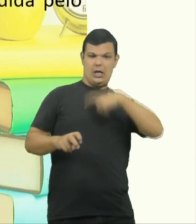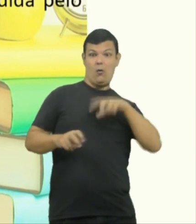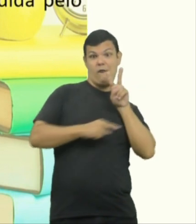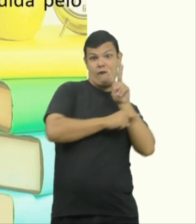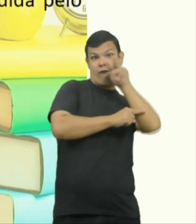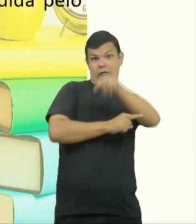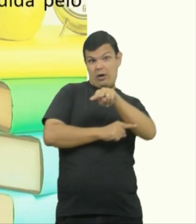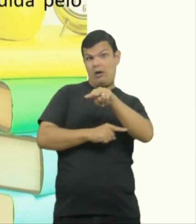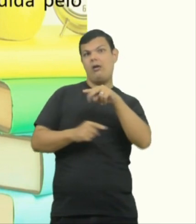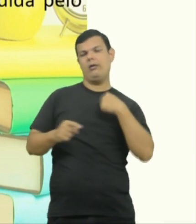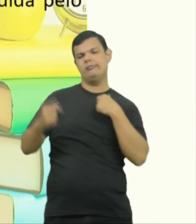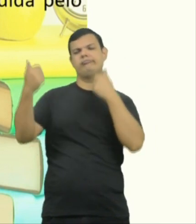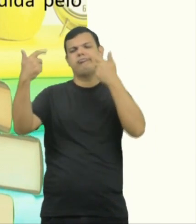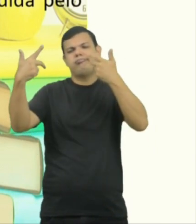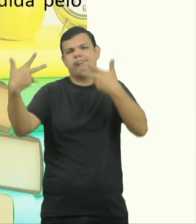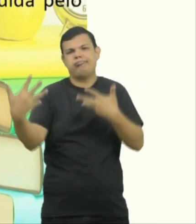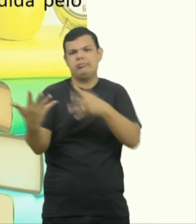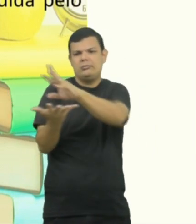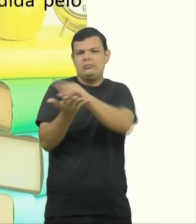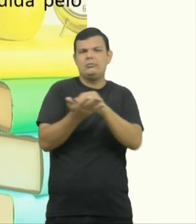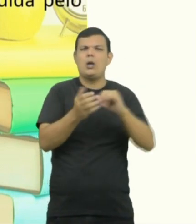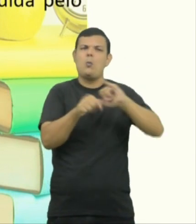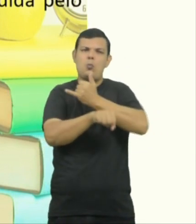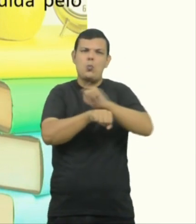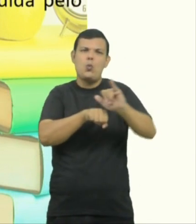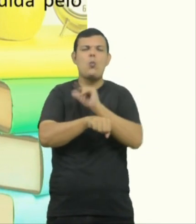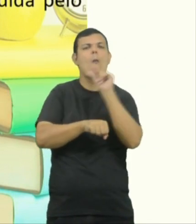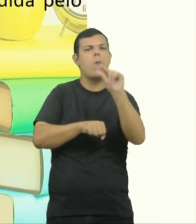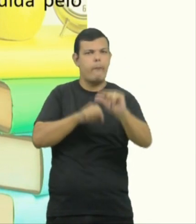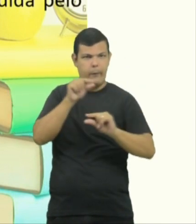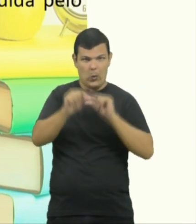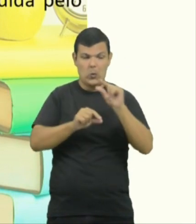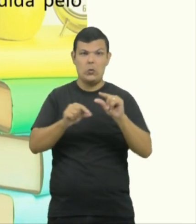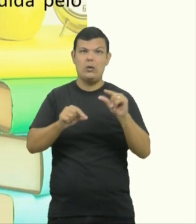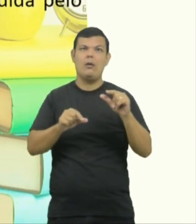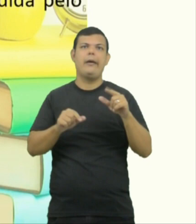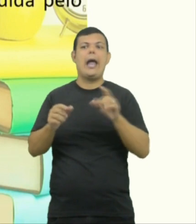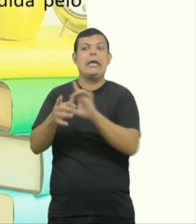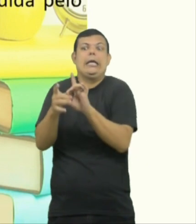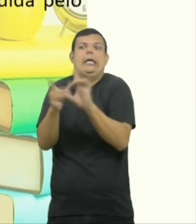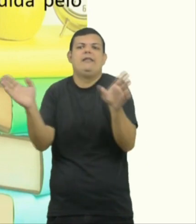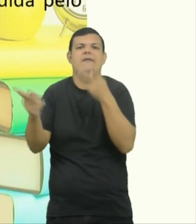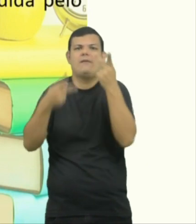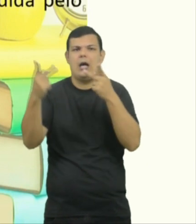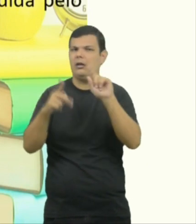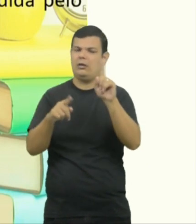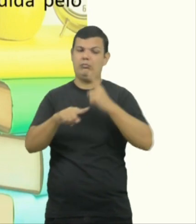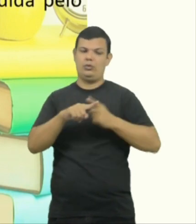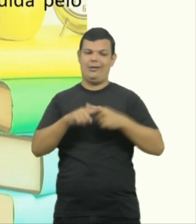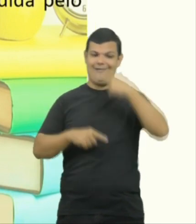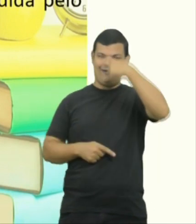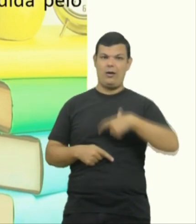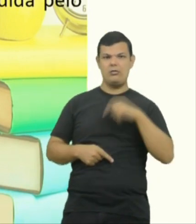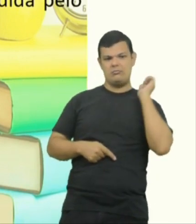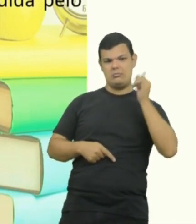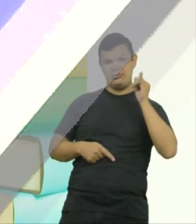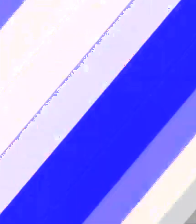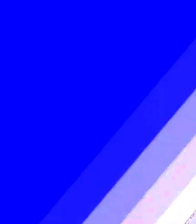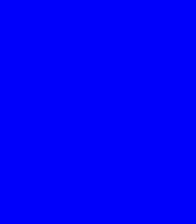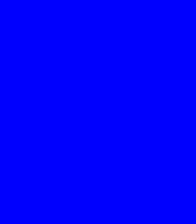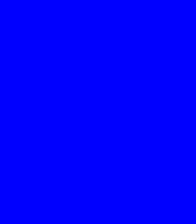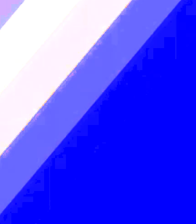próprio narrador. Nesse tipo de discurso, as personagens não se exprimem livremente, porque é o narrador que fala pelas